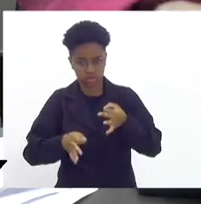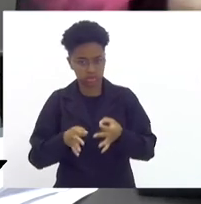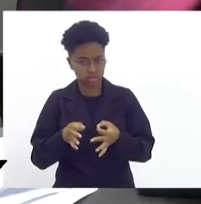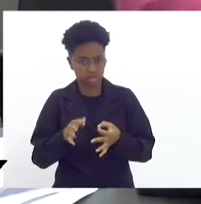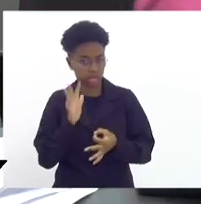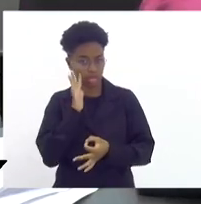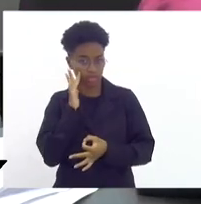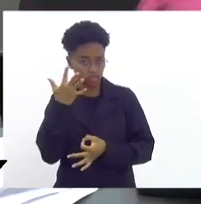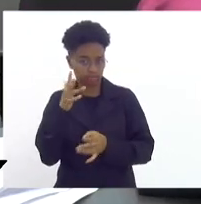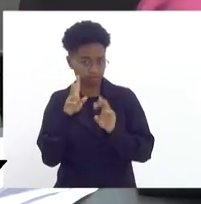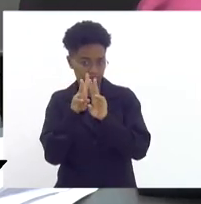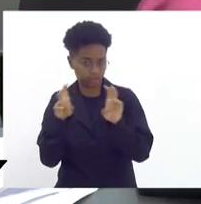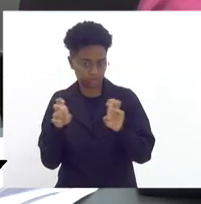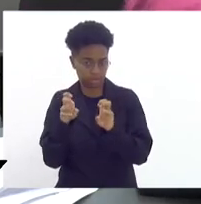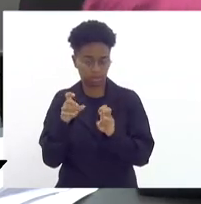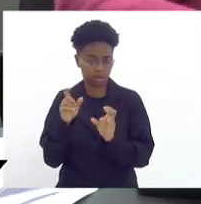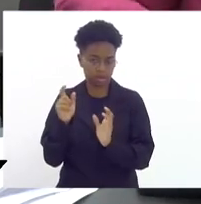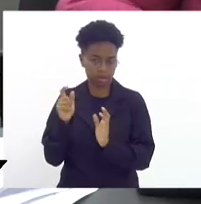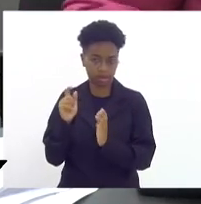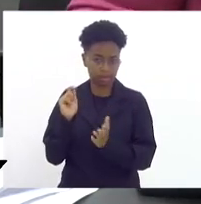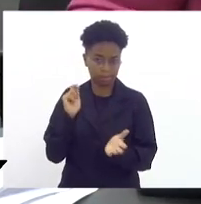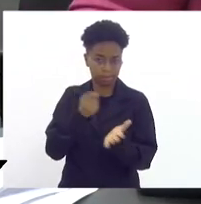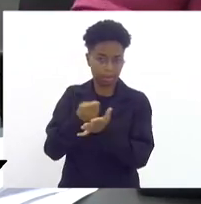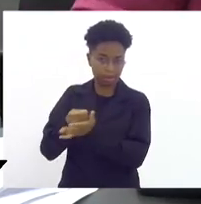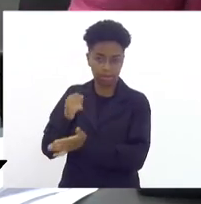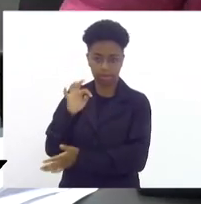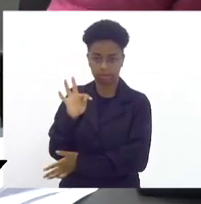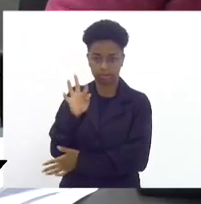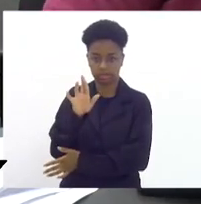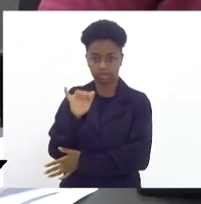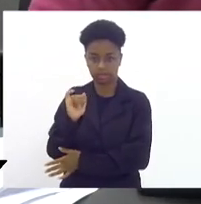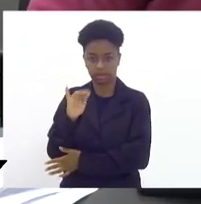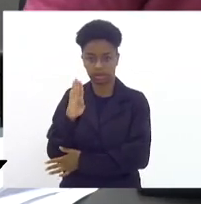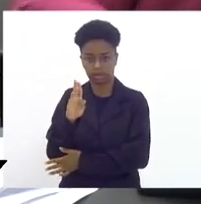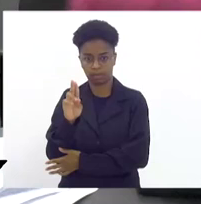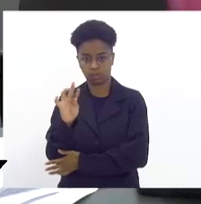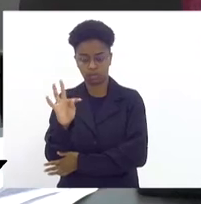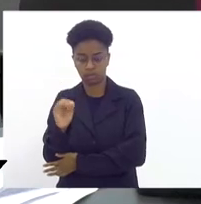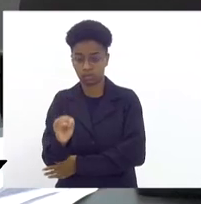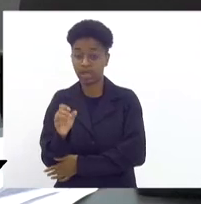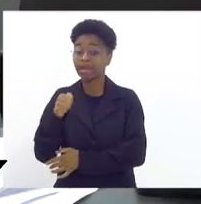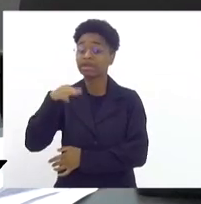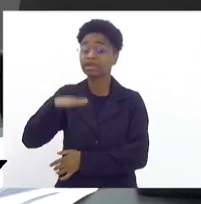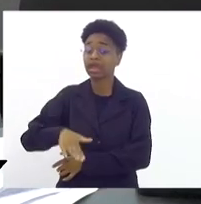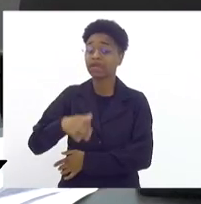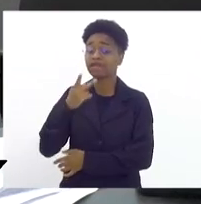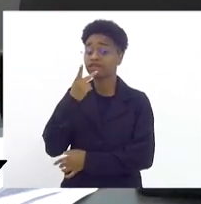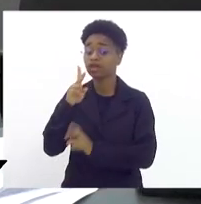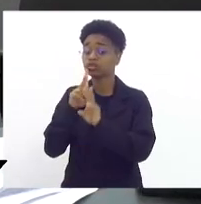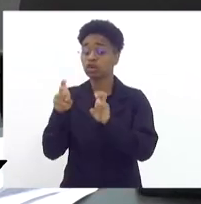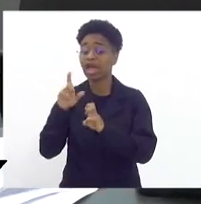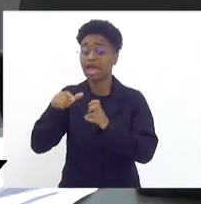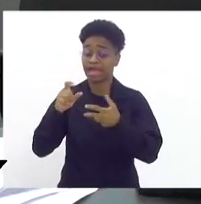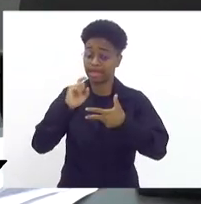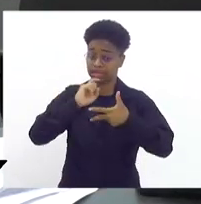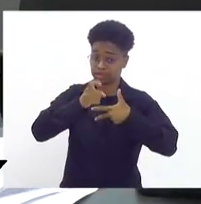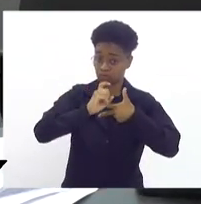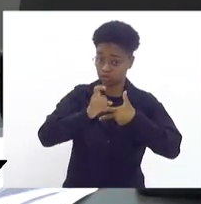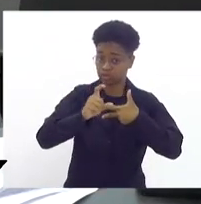legislar sobre tributo. Quem pode legislar sobre tributo é executivo e